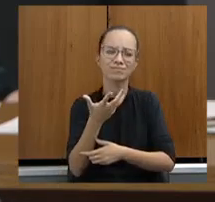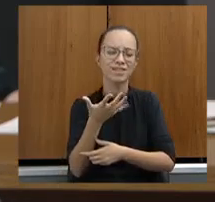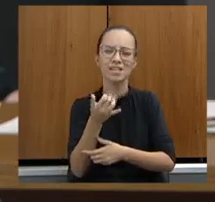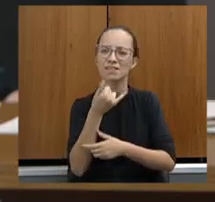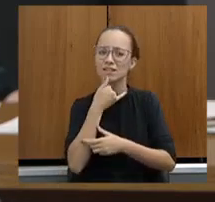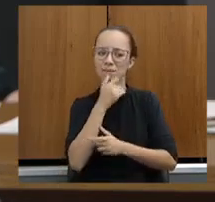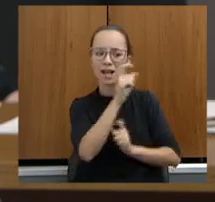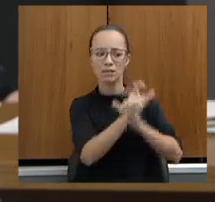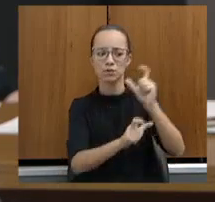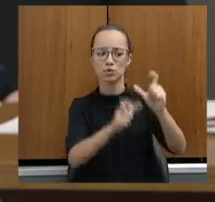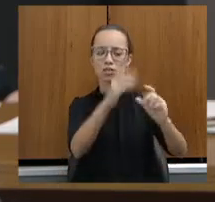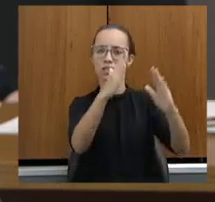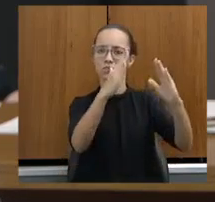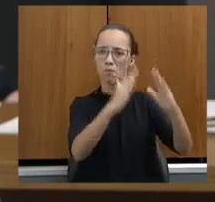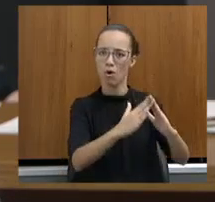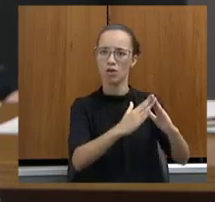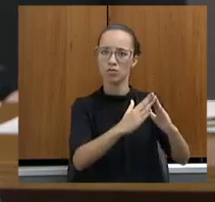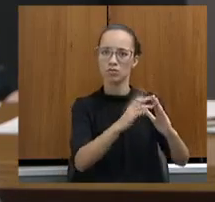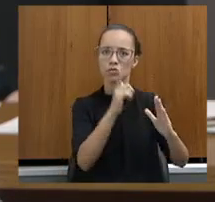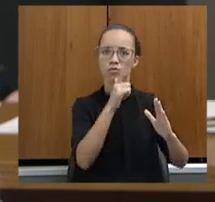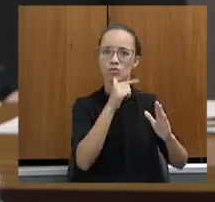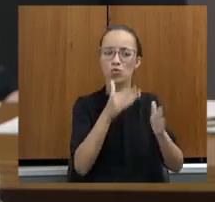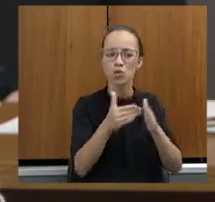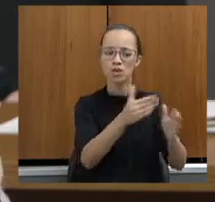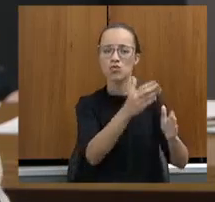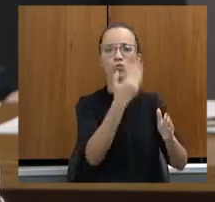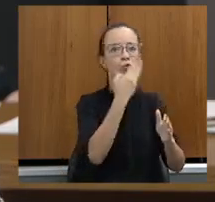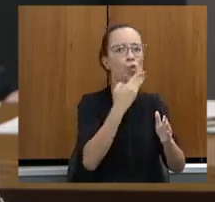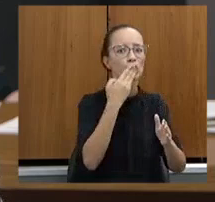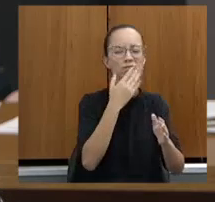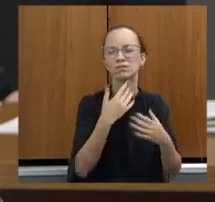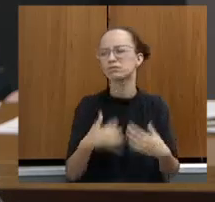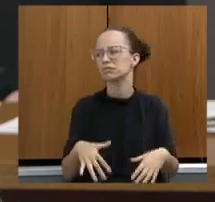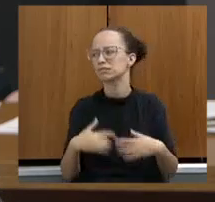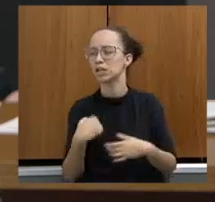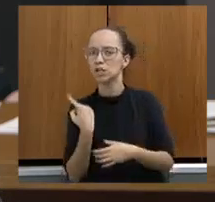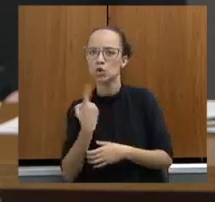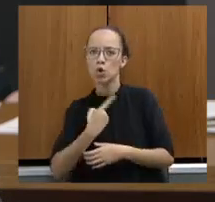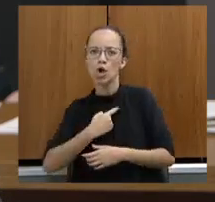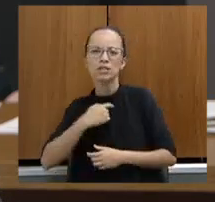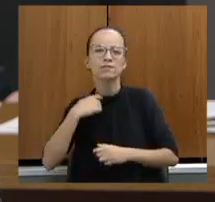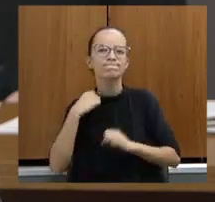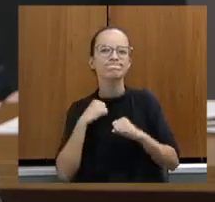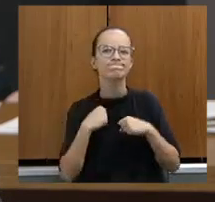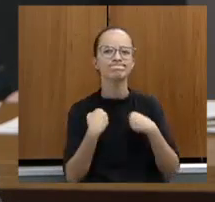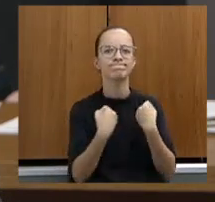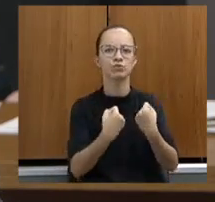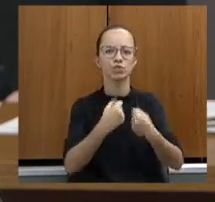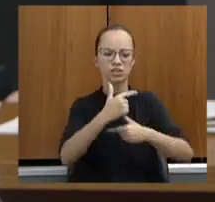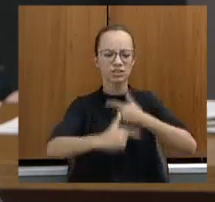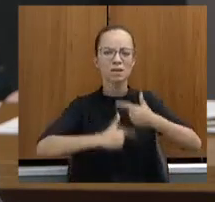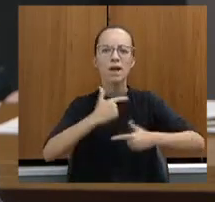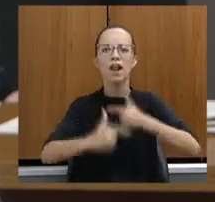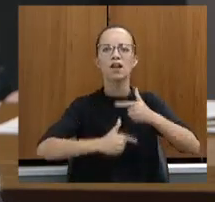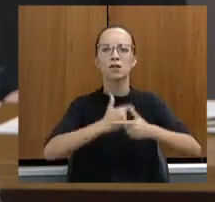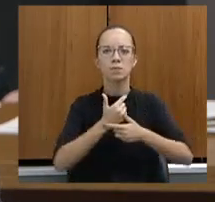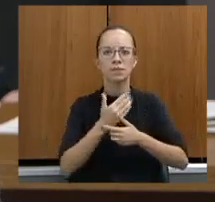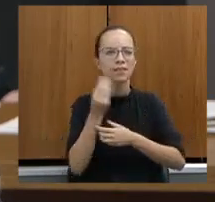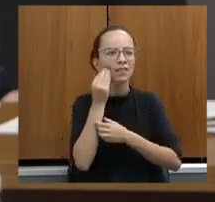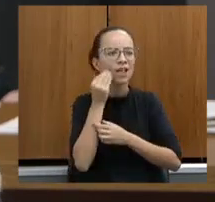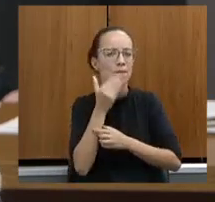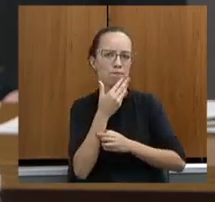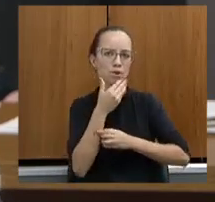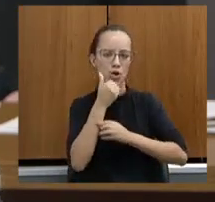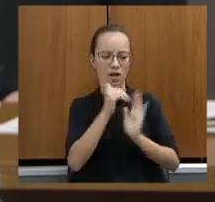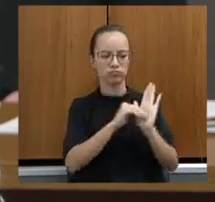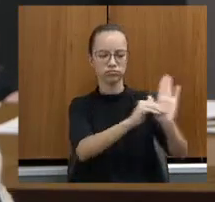as pessoas do Rio Doce e nós temos trabalhado muito muito para reverter esse descaso e trazer melhorias efetivas para as